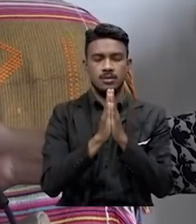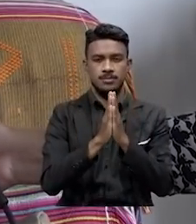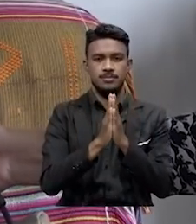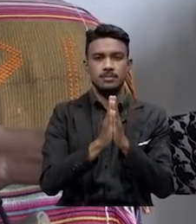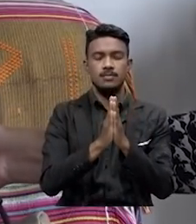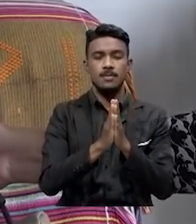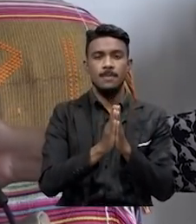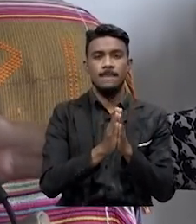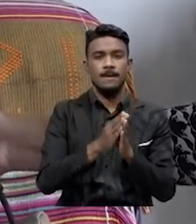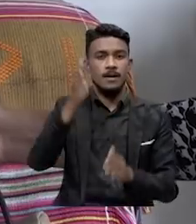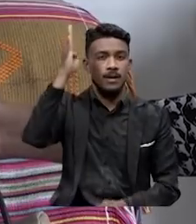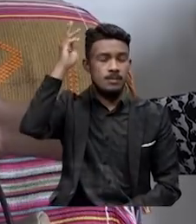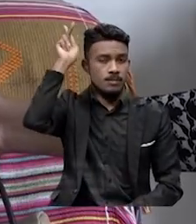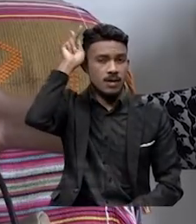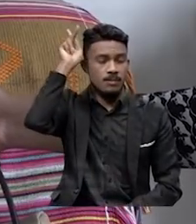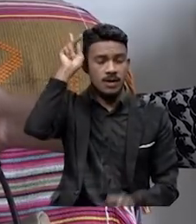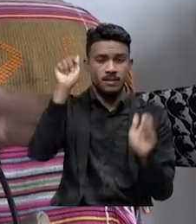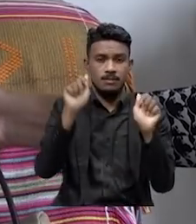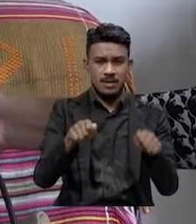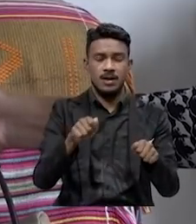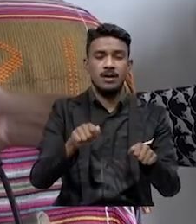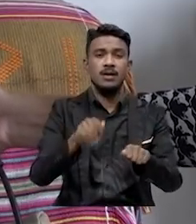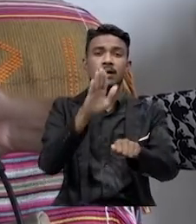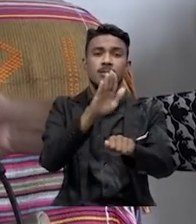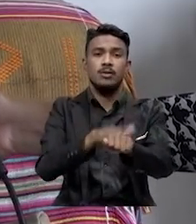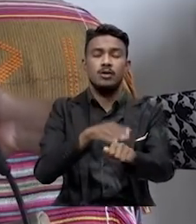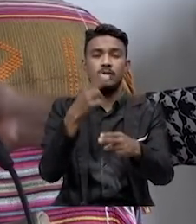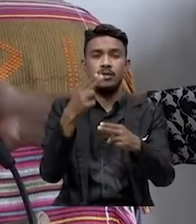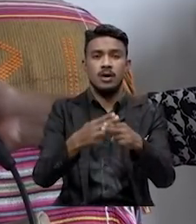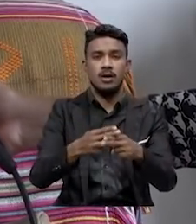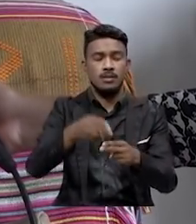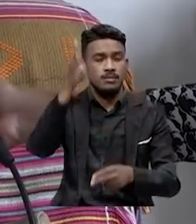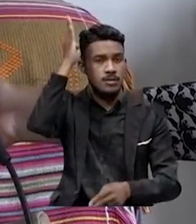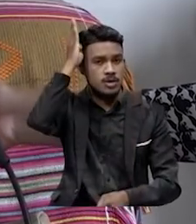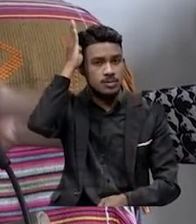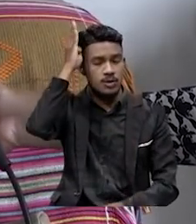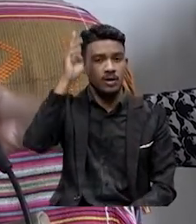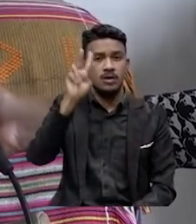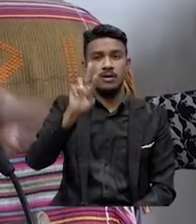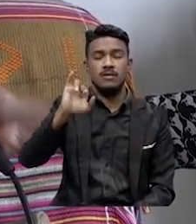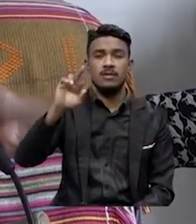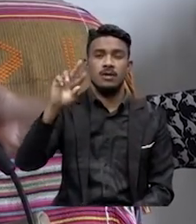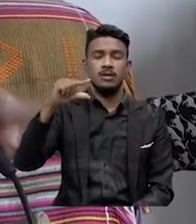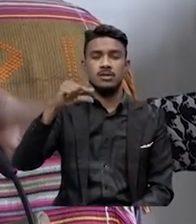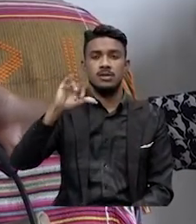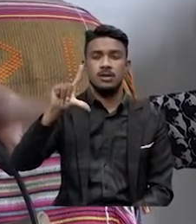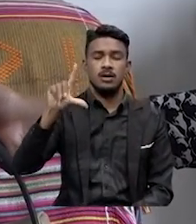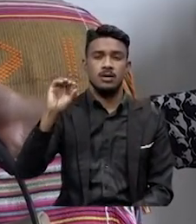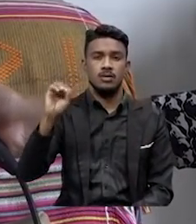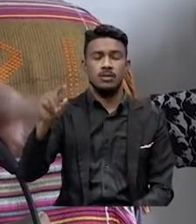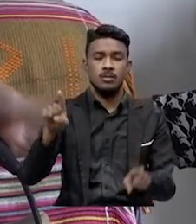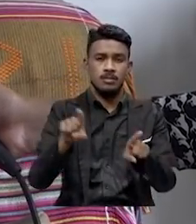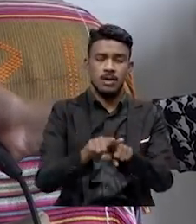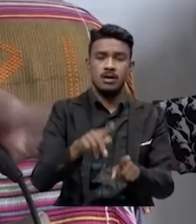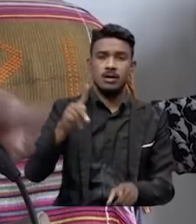amu papa bele nomia amu bispu, amu arsebispu baia kardinal dan maka sentimenti dan